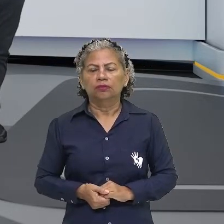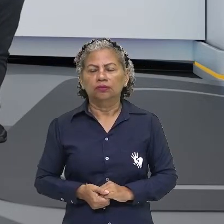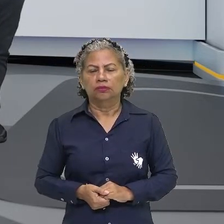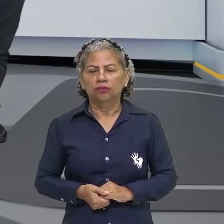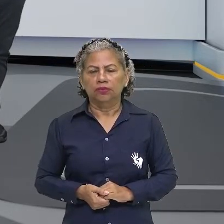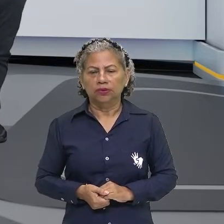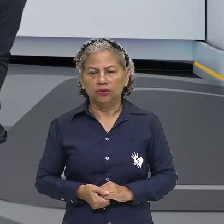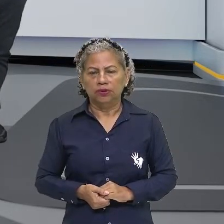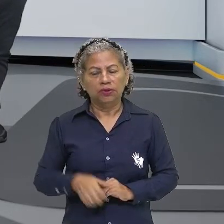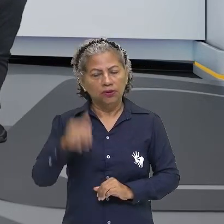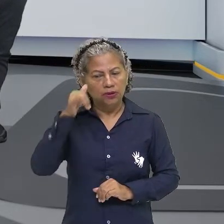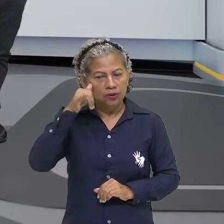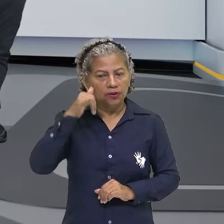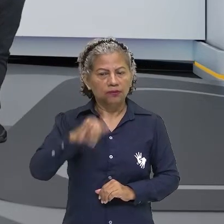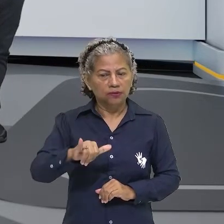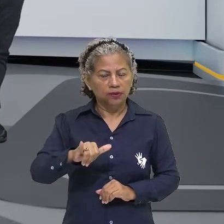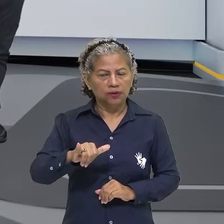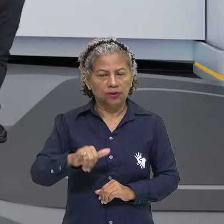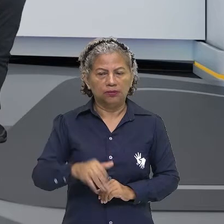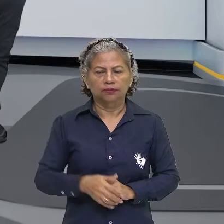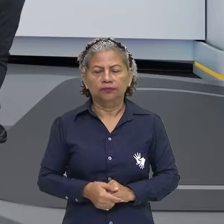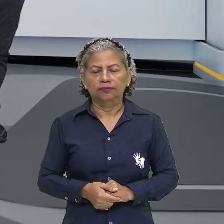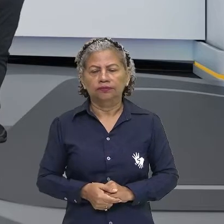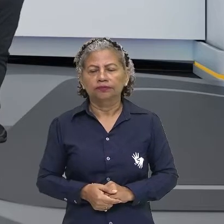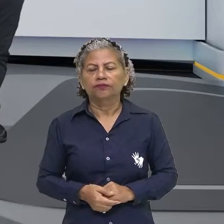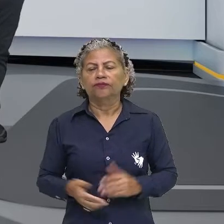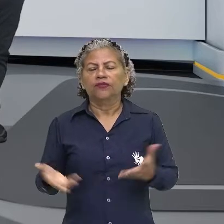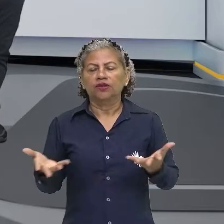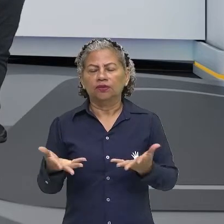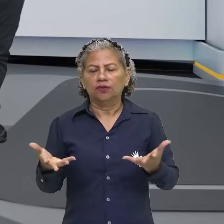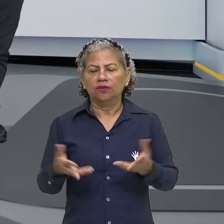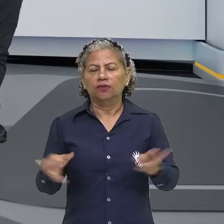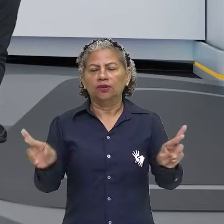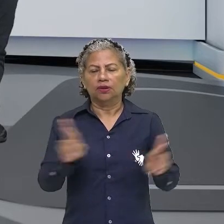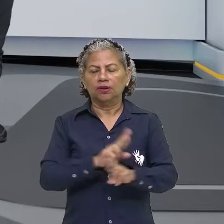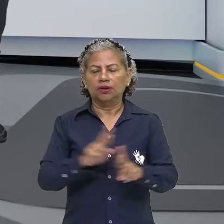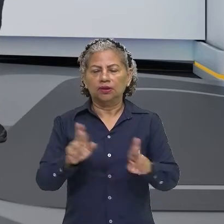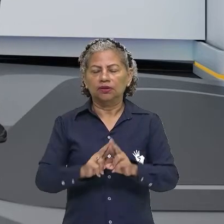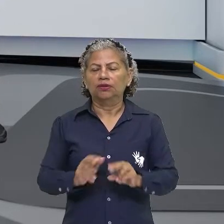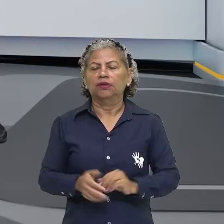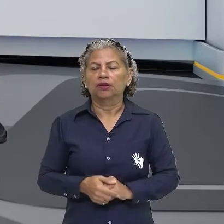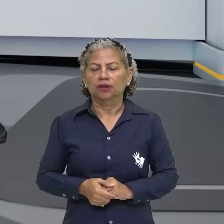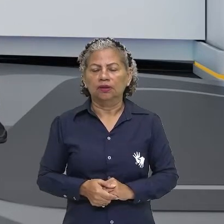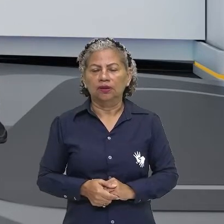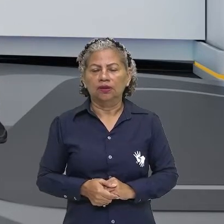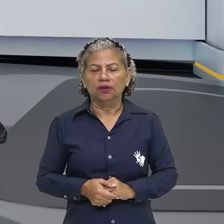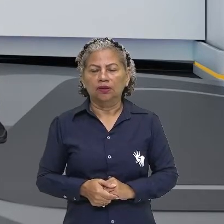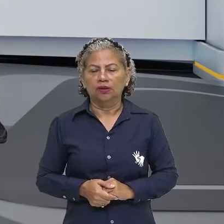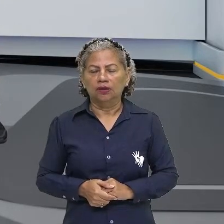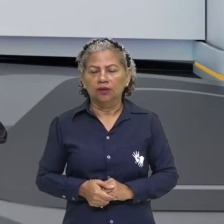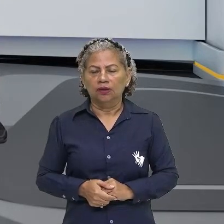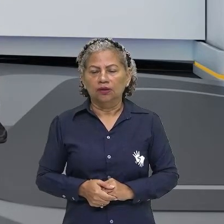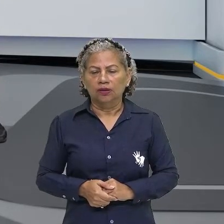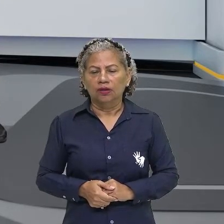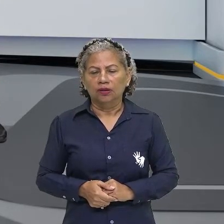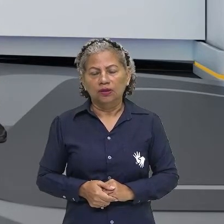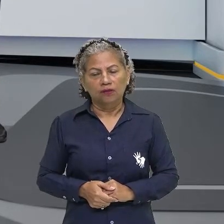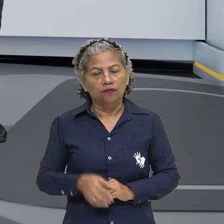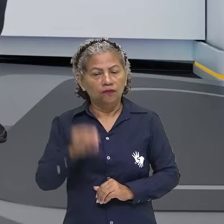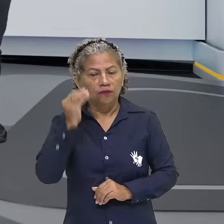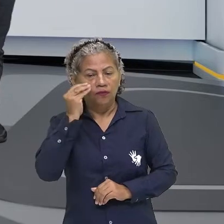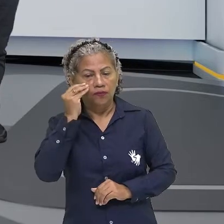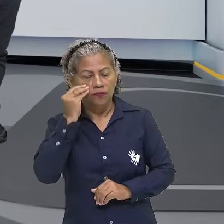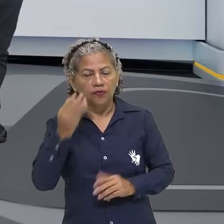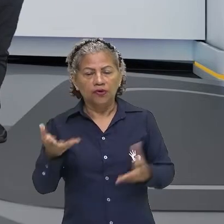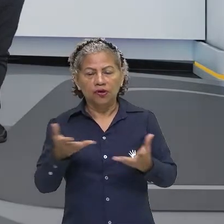gente evitar, tá ok? Então, agora em relação à nossa postura nas postagens, vamos ver como a